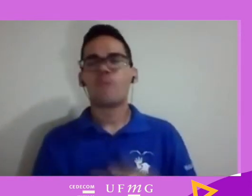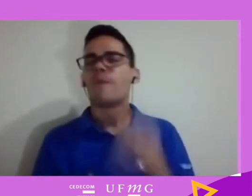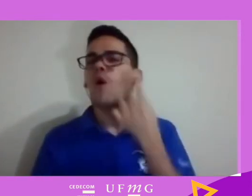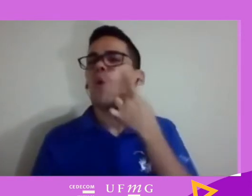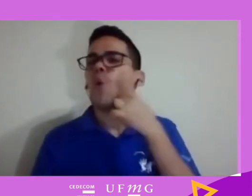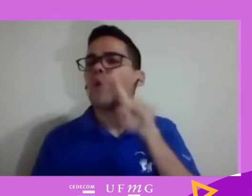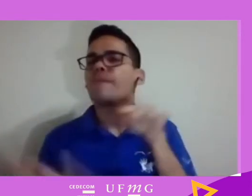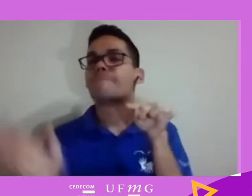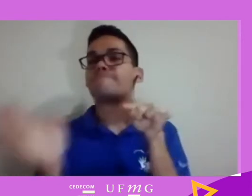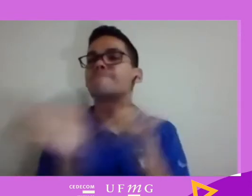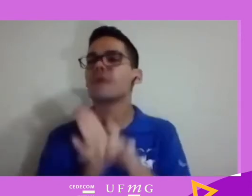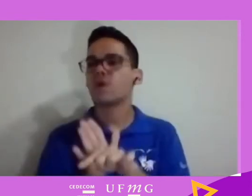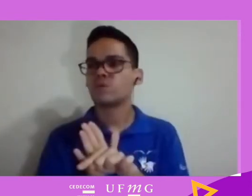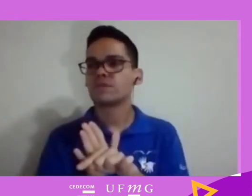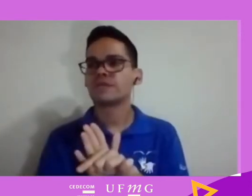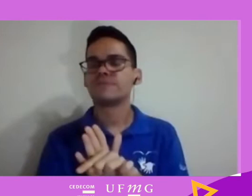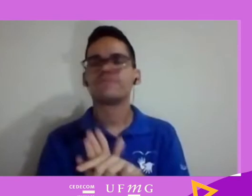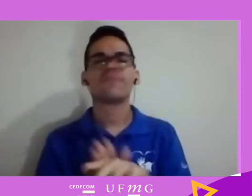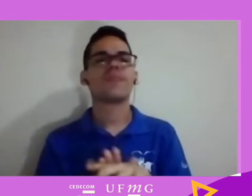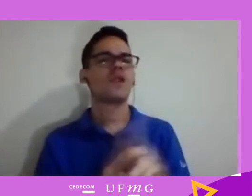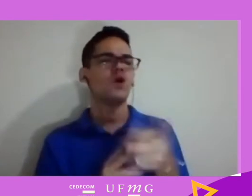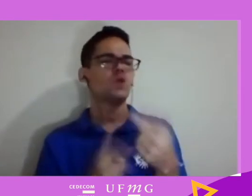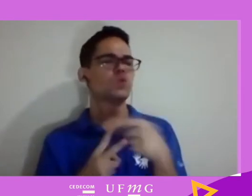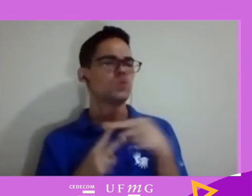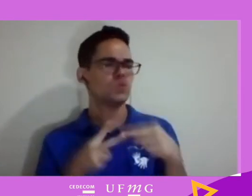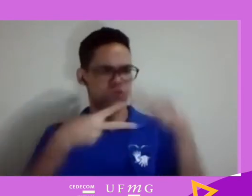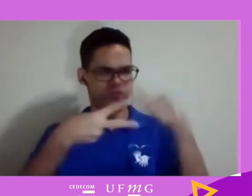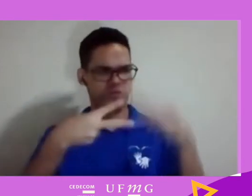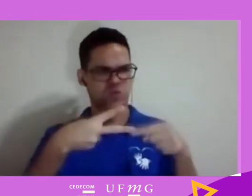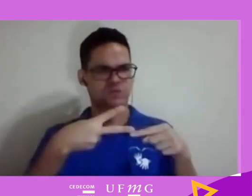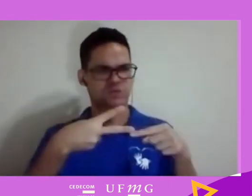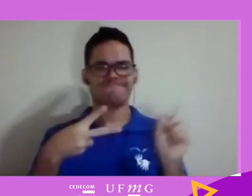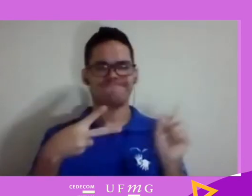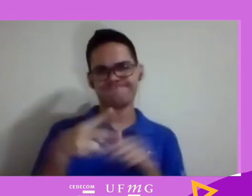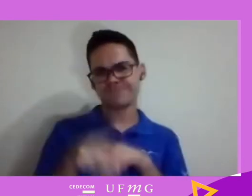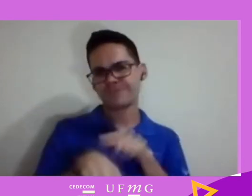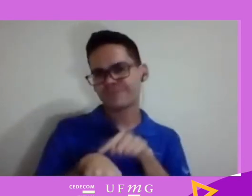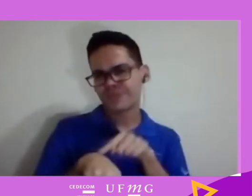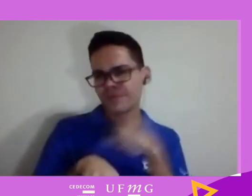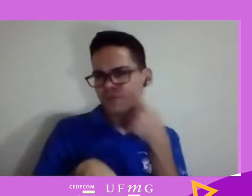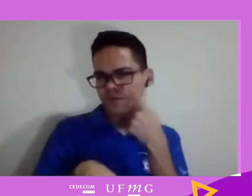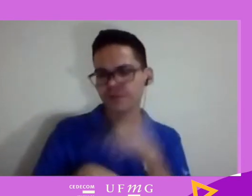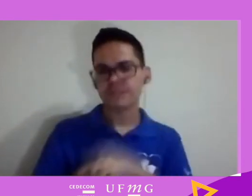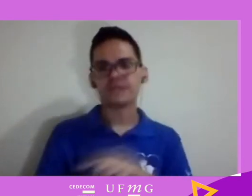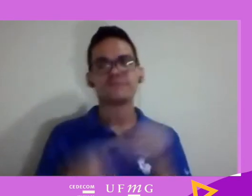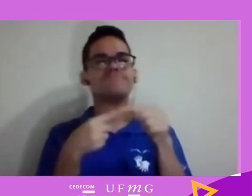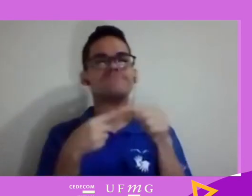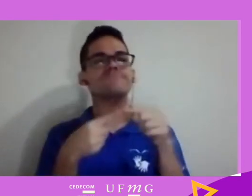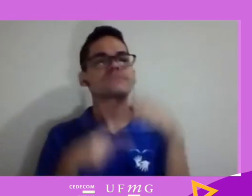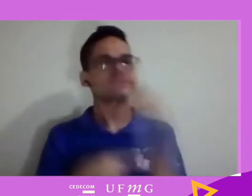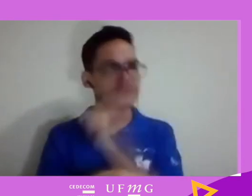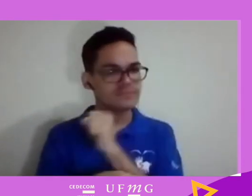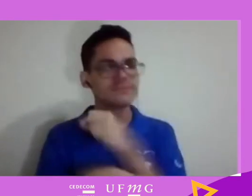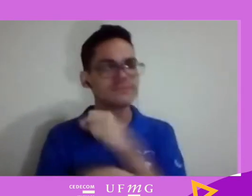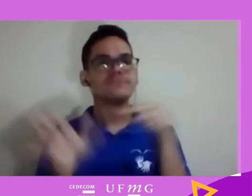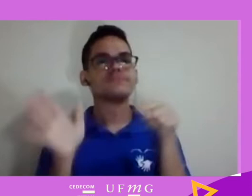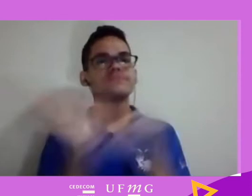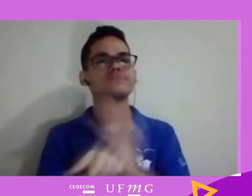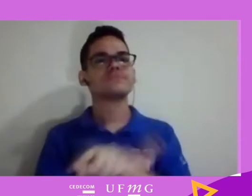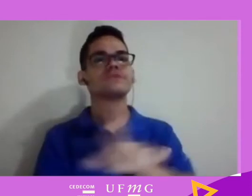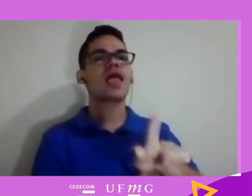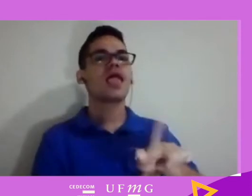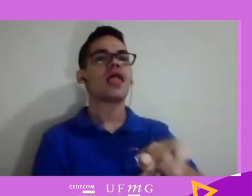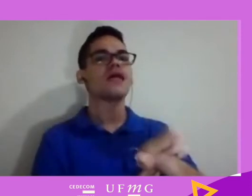disso. Então, eu queria te fazer uma última pergunta, que na verdade é a pergunta duas últimas perguntas, se der tempo. Mas uma primeira, uma mais